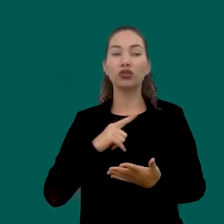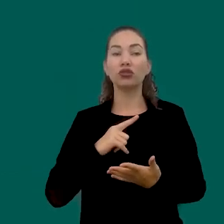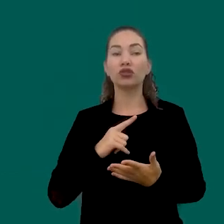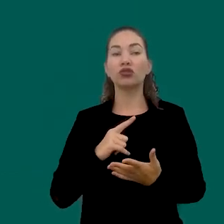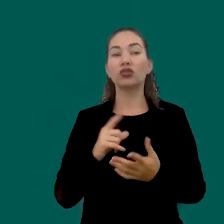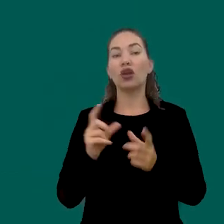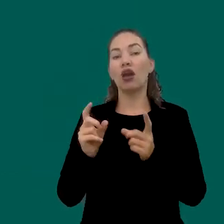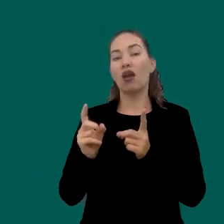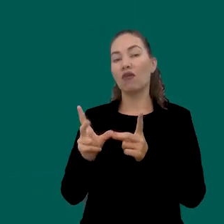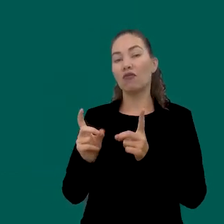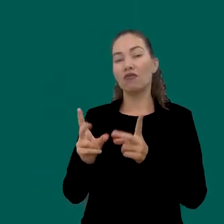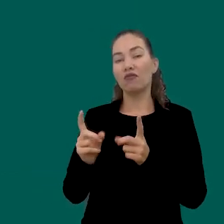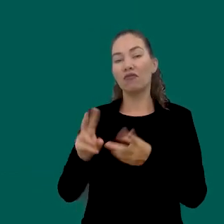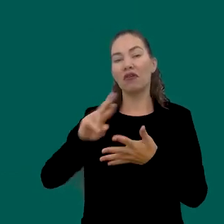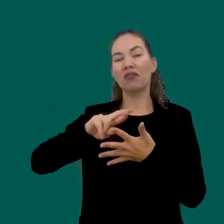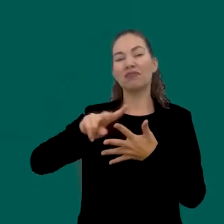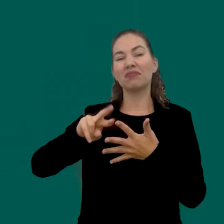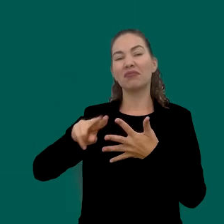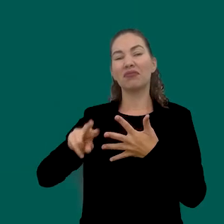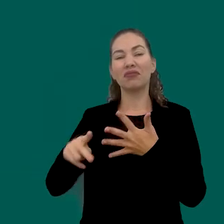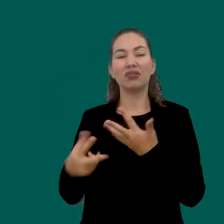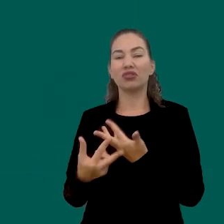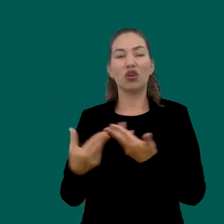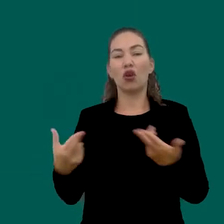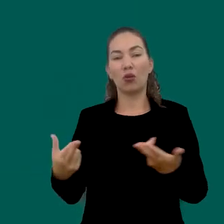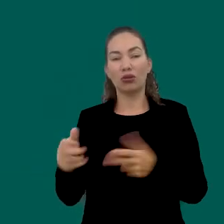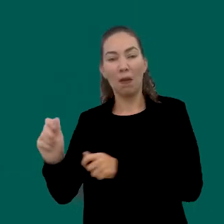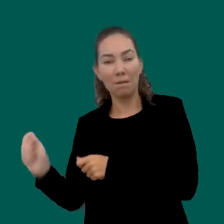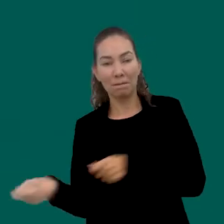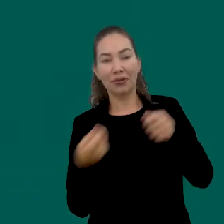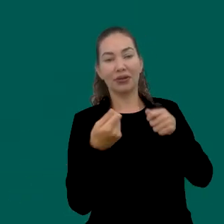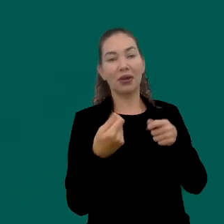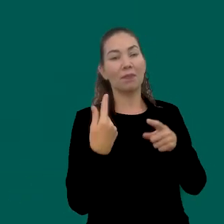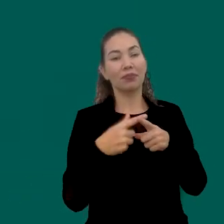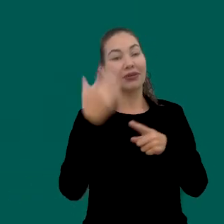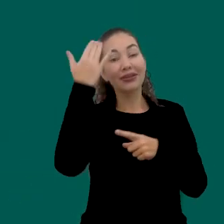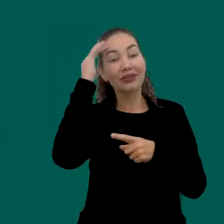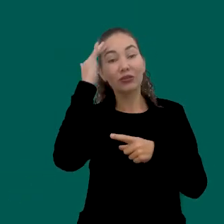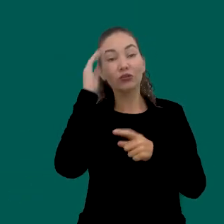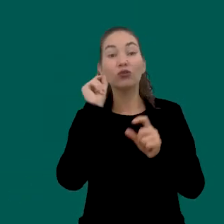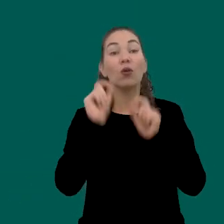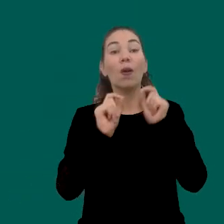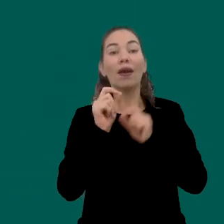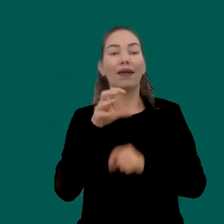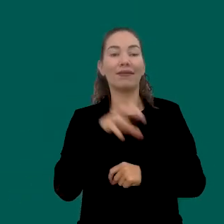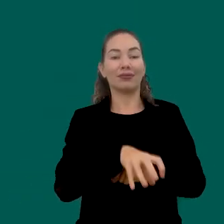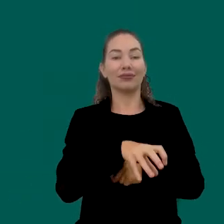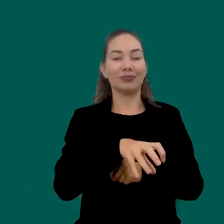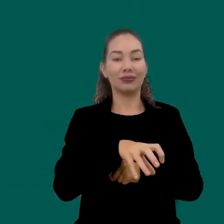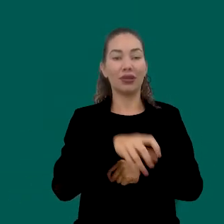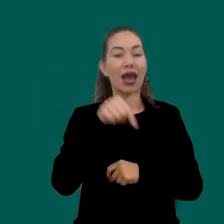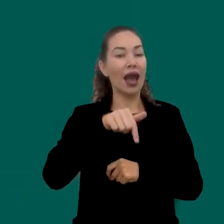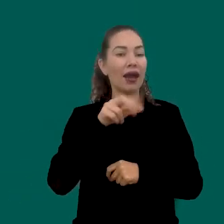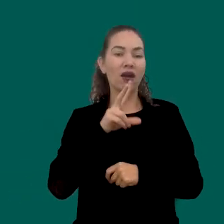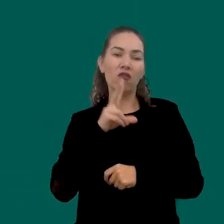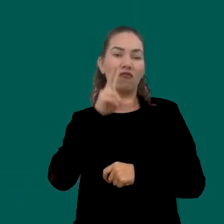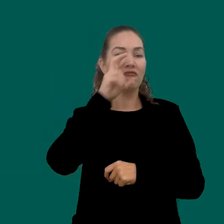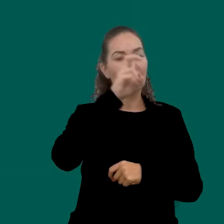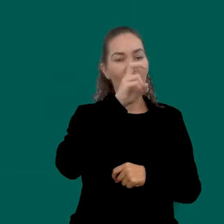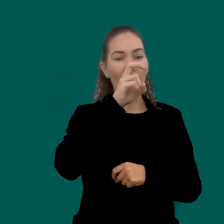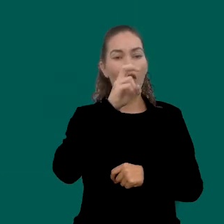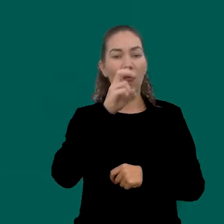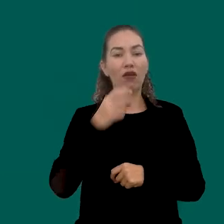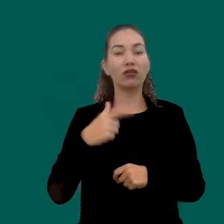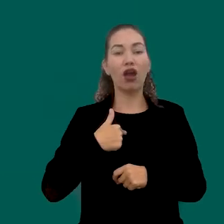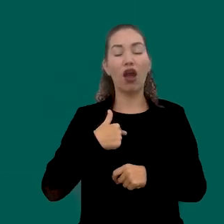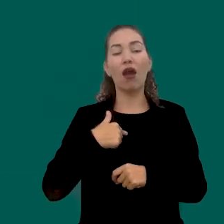taco de golfe, ele vendia esqui, ele vendia tudo isso. Porque não entendia a nossa regionalidade. A gente tem uma regionalidade muito forte. Né? Eu moro